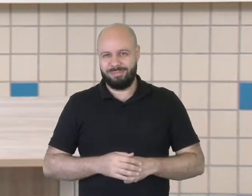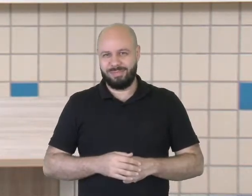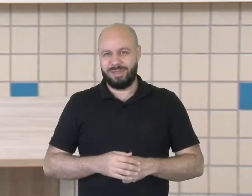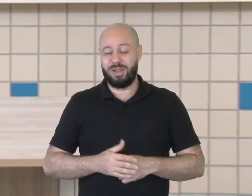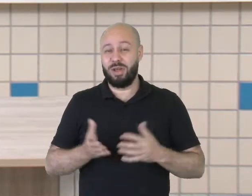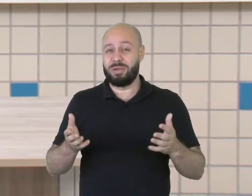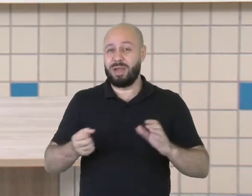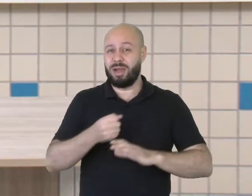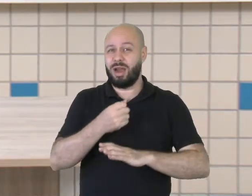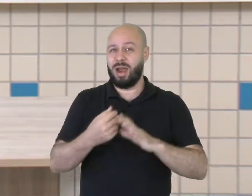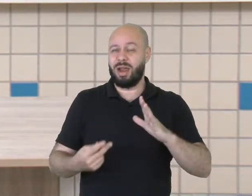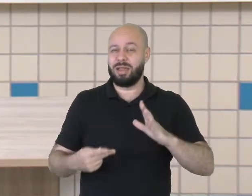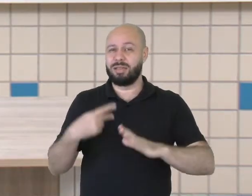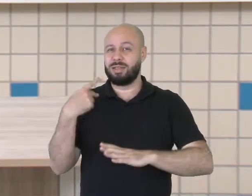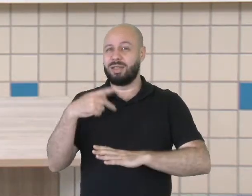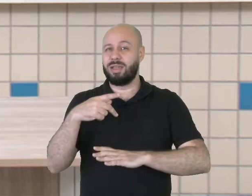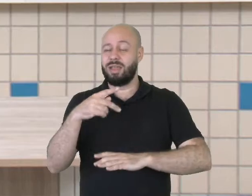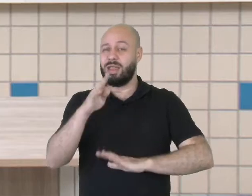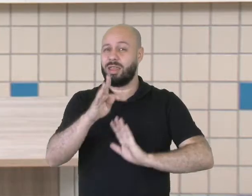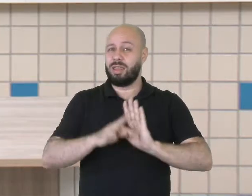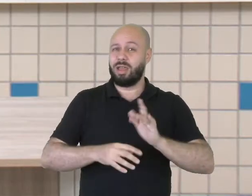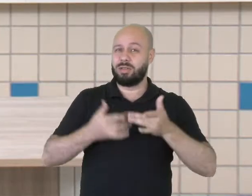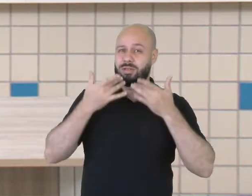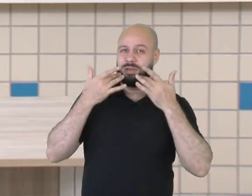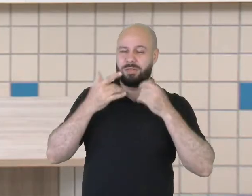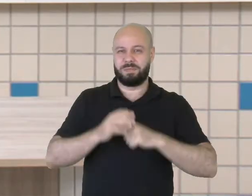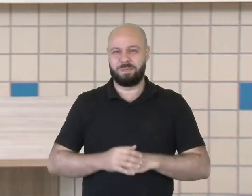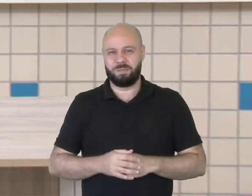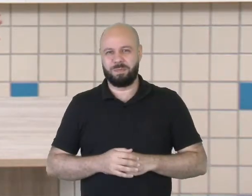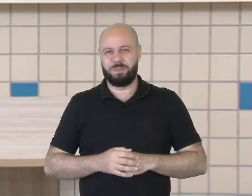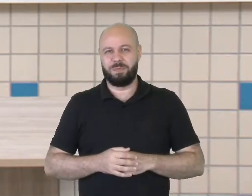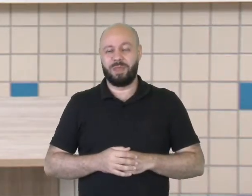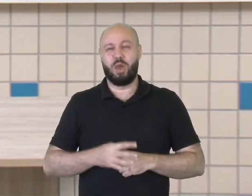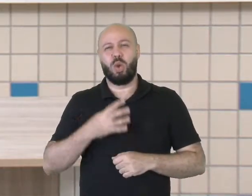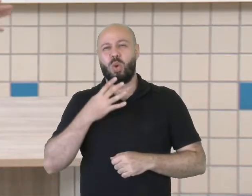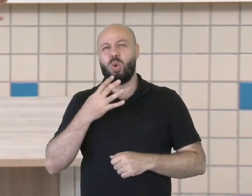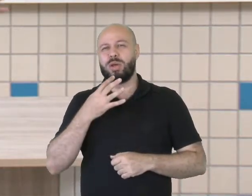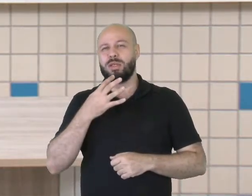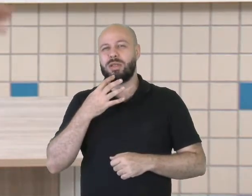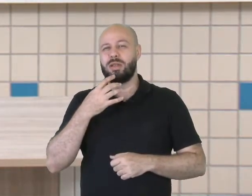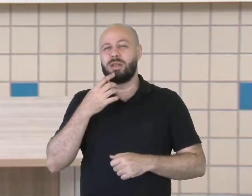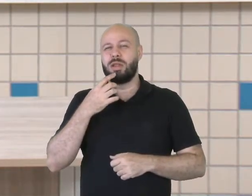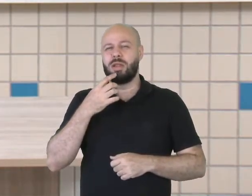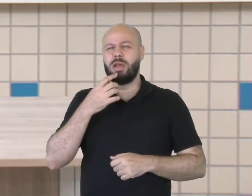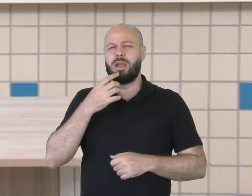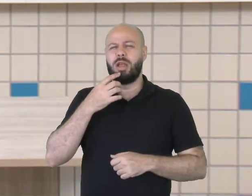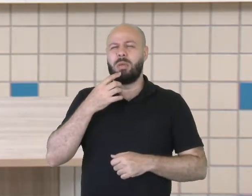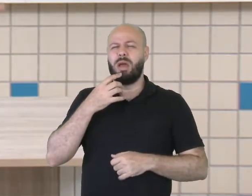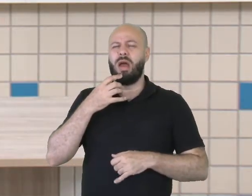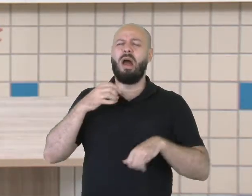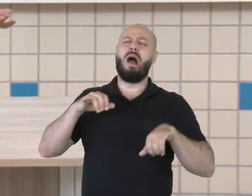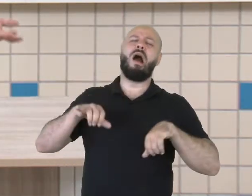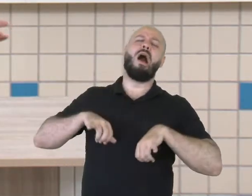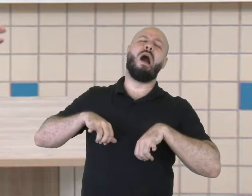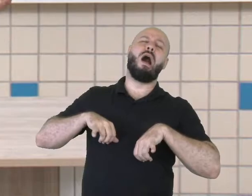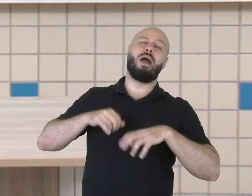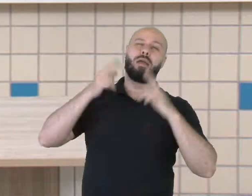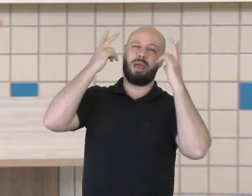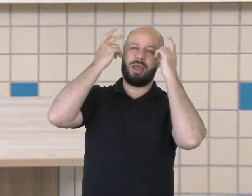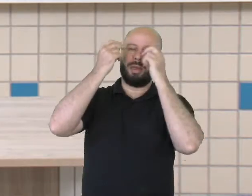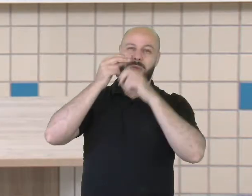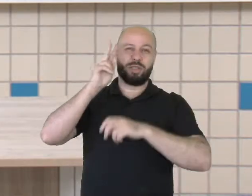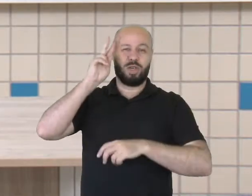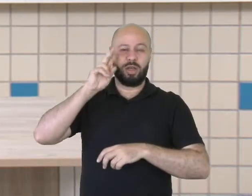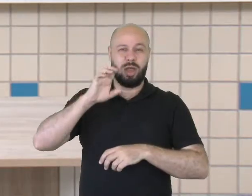as características do texto teatral e conhecemos a tragédia grega a partir da história